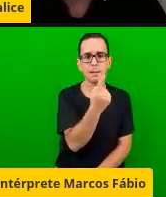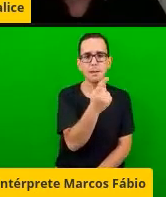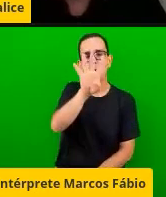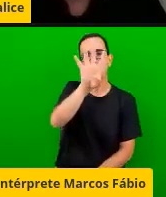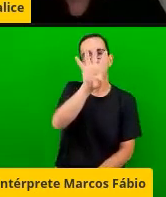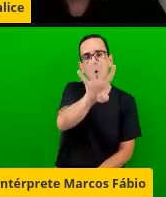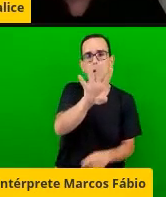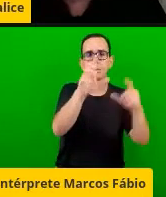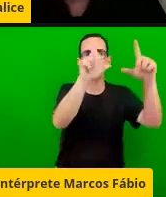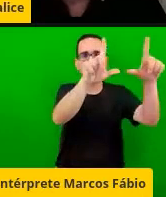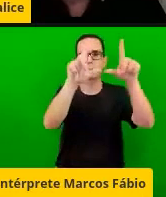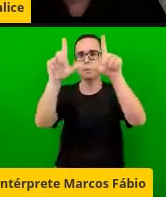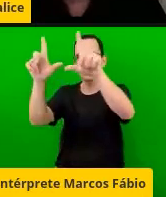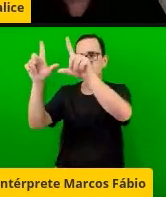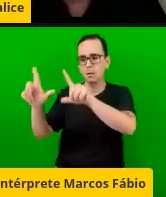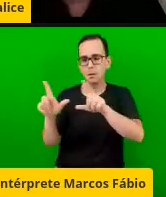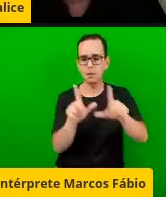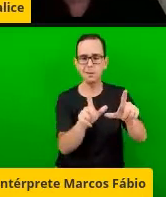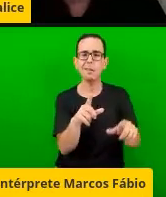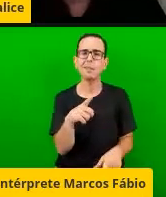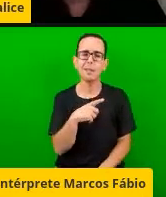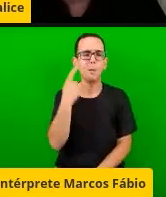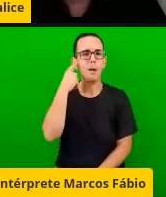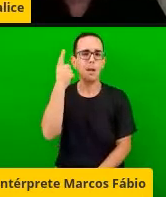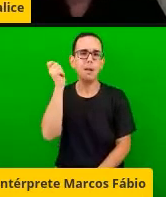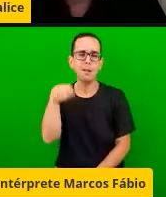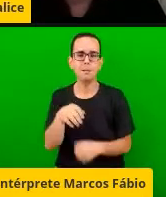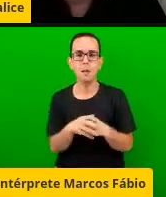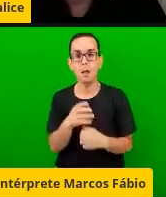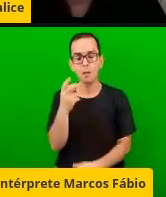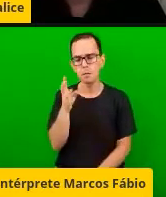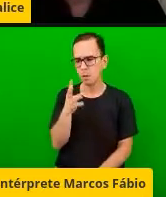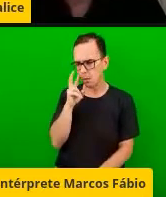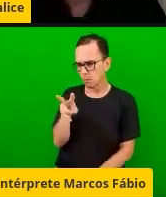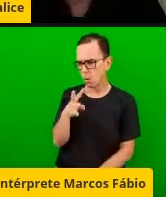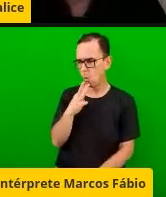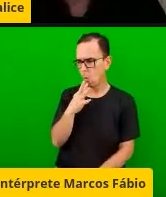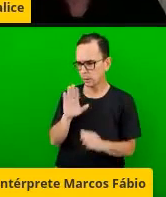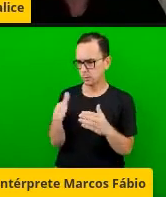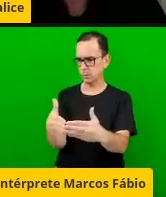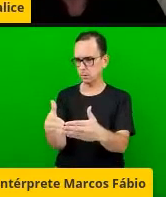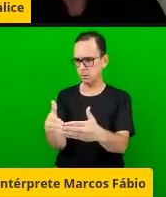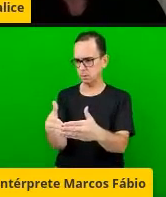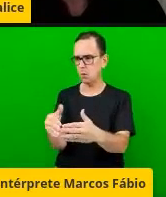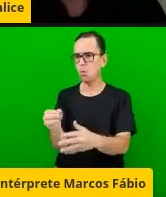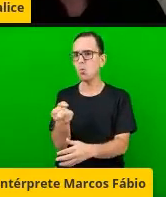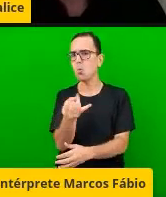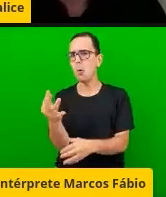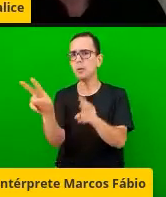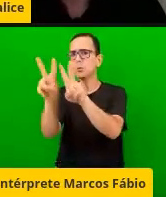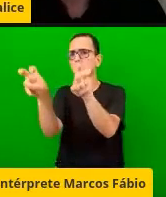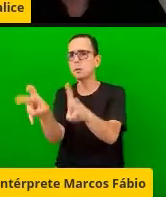ano. Tem uma lógica de pensamento. Então, quando vocês olham para os conhecimentos específicos, vocês vão ver quais são os temas possíveis que a gente